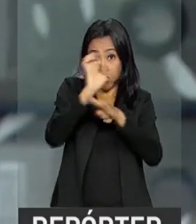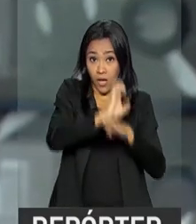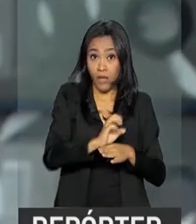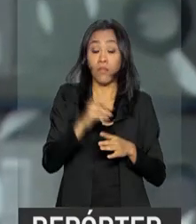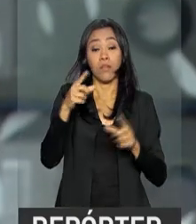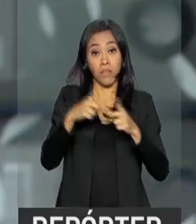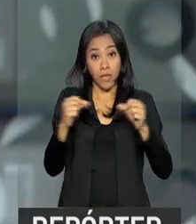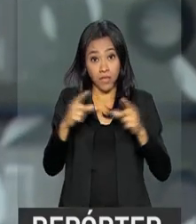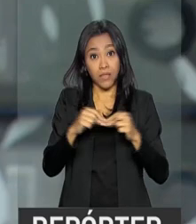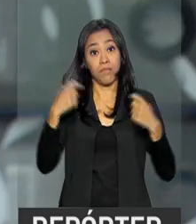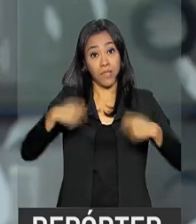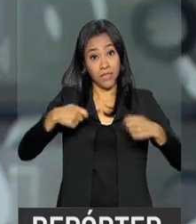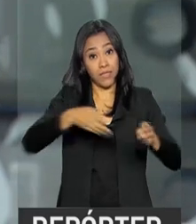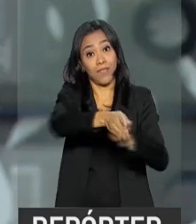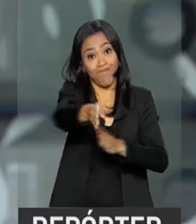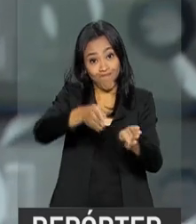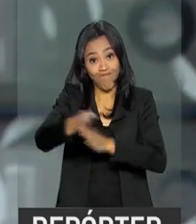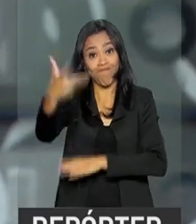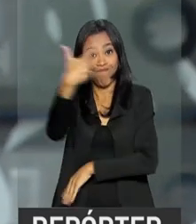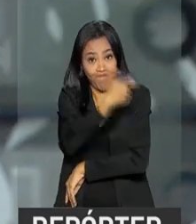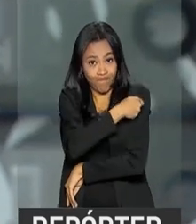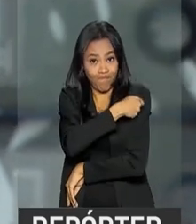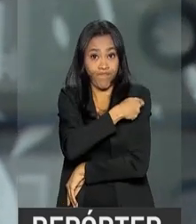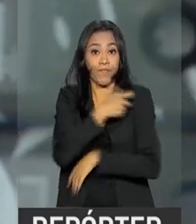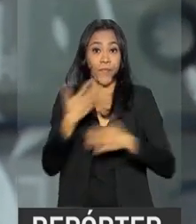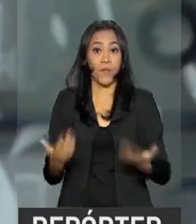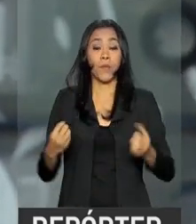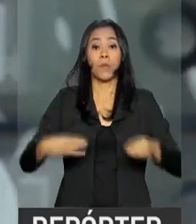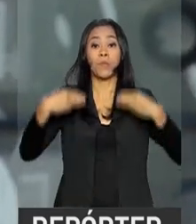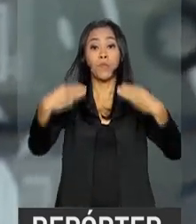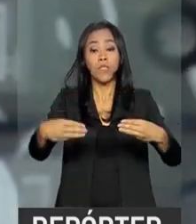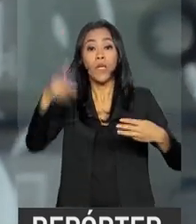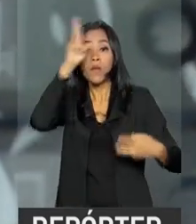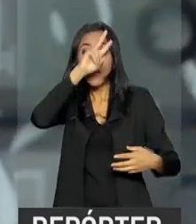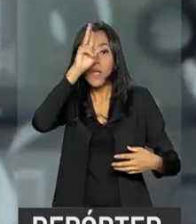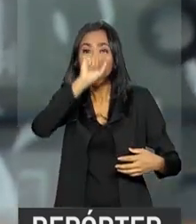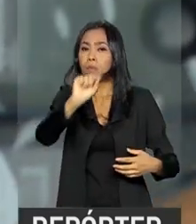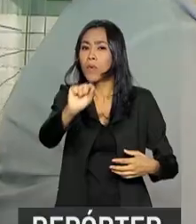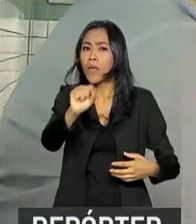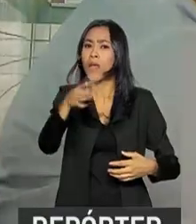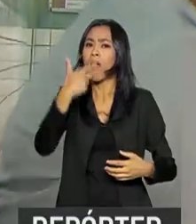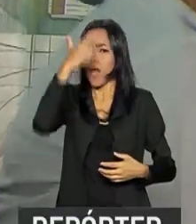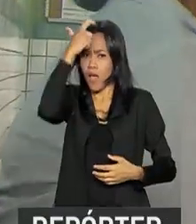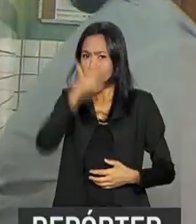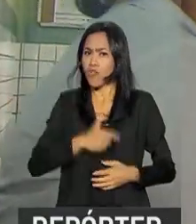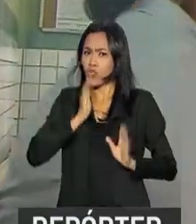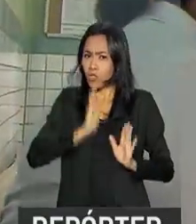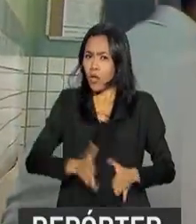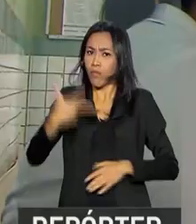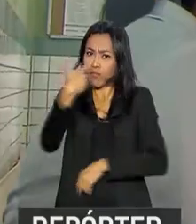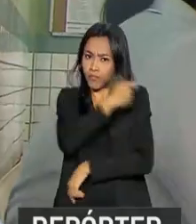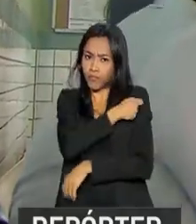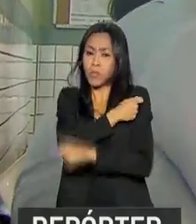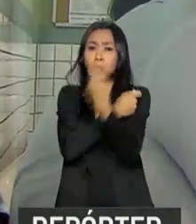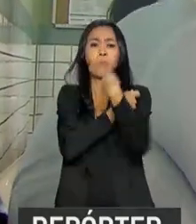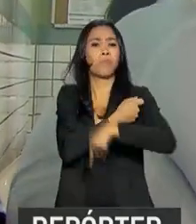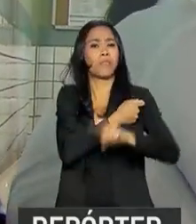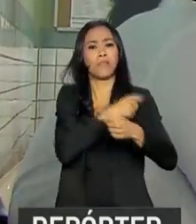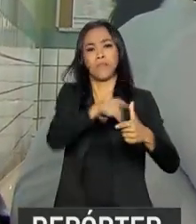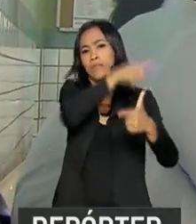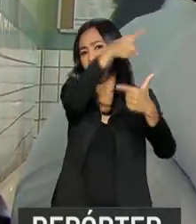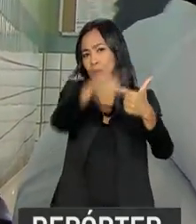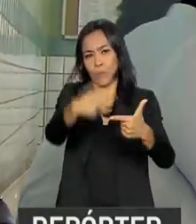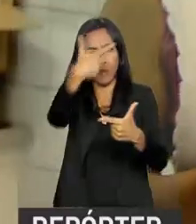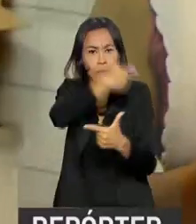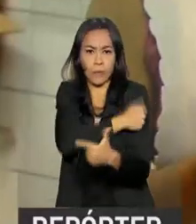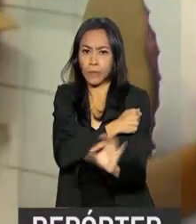recomendação de vacinação para febre amarela o ministério lembra ainda que aqueles que já tomaram a vacina não precisam repetir